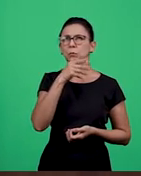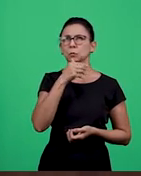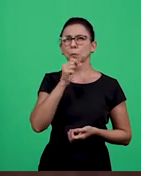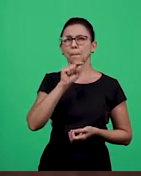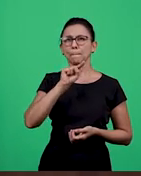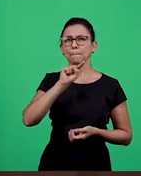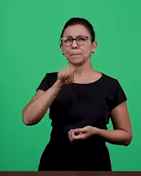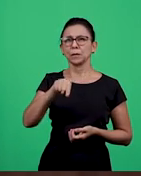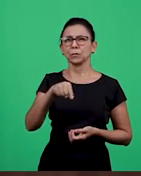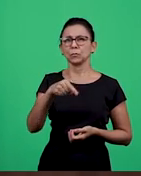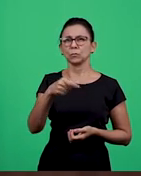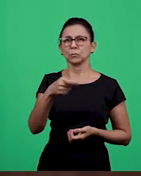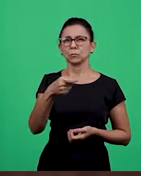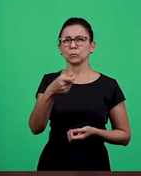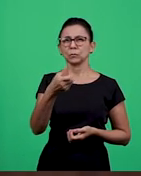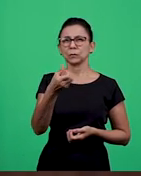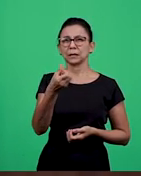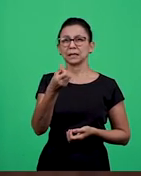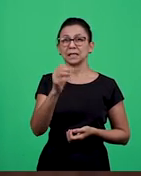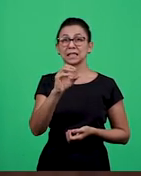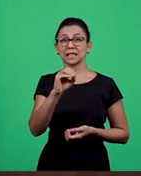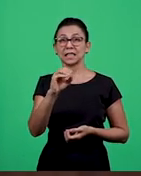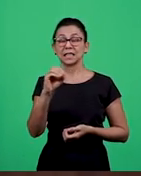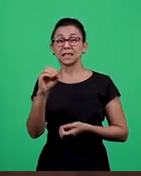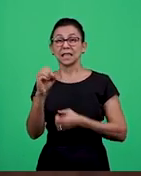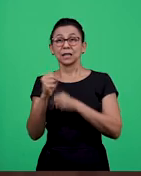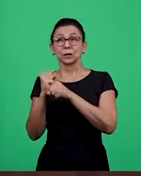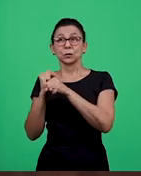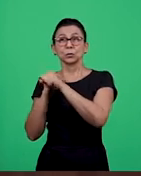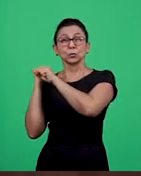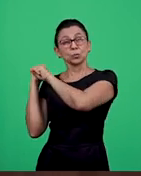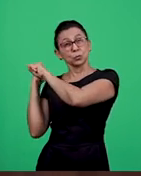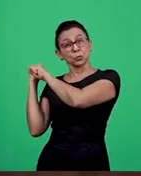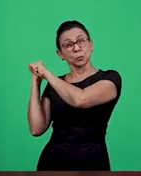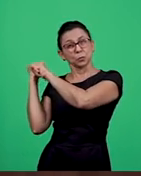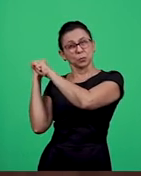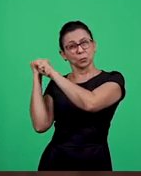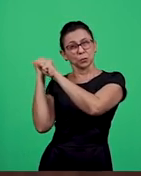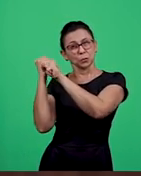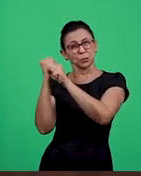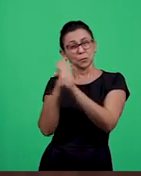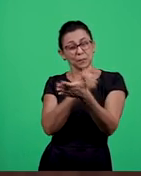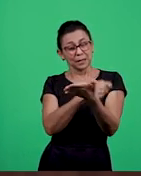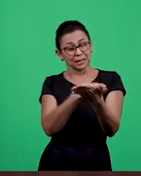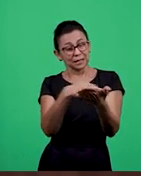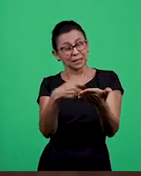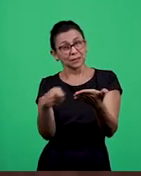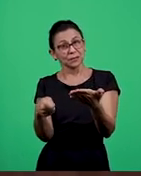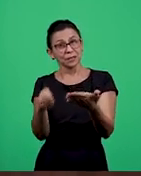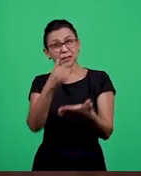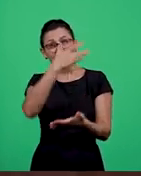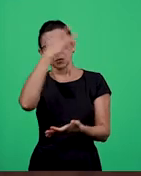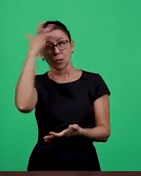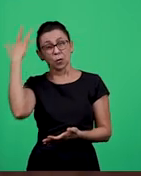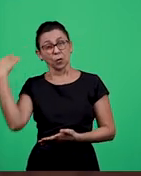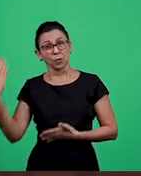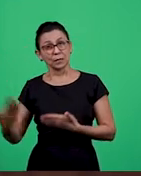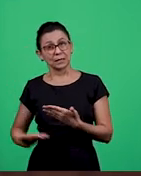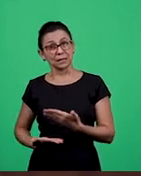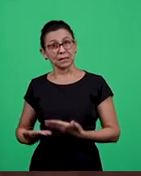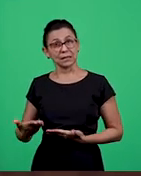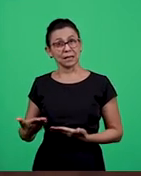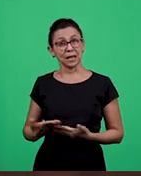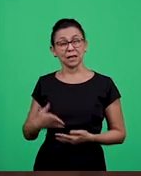de 1.600 anos. Olhem que coisa maravilhosa! Eram homens inspirados